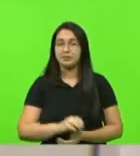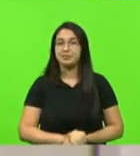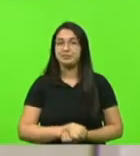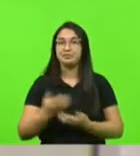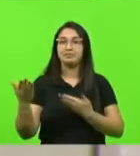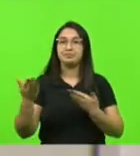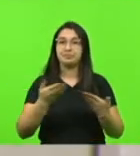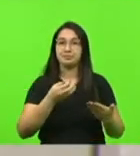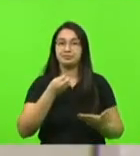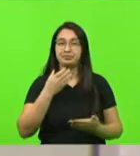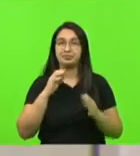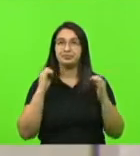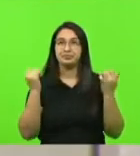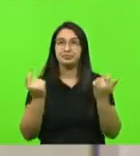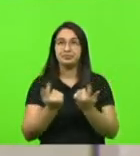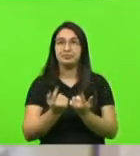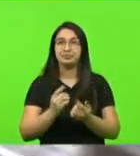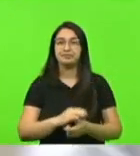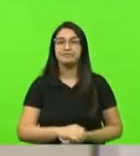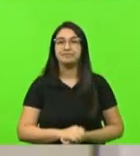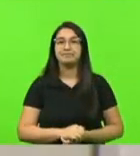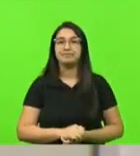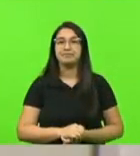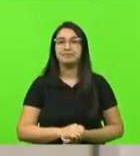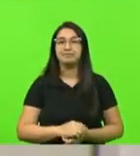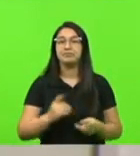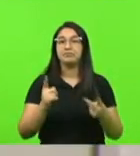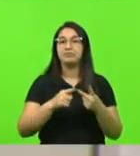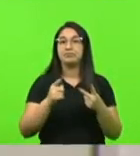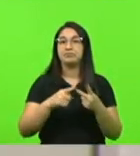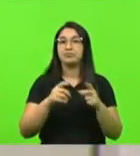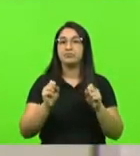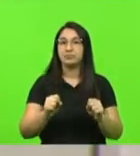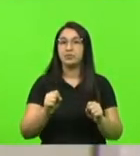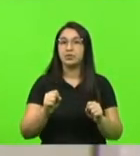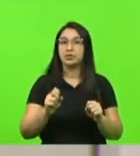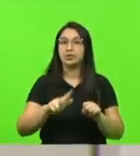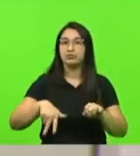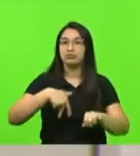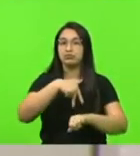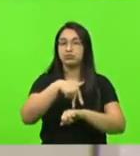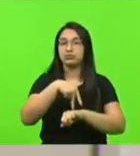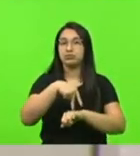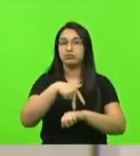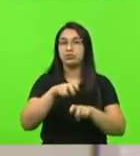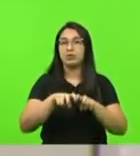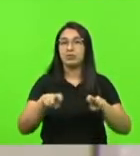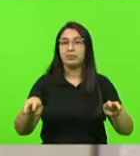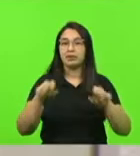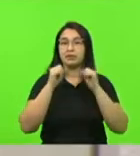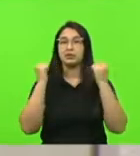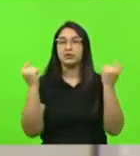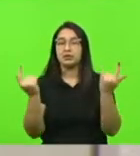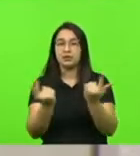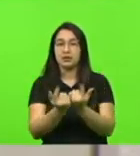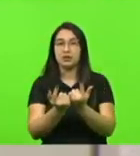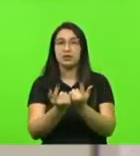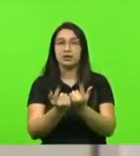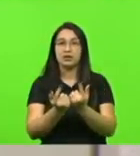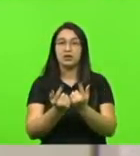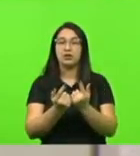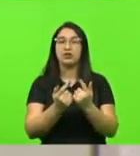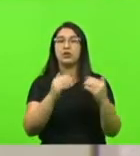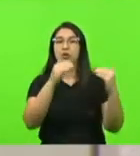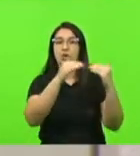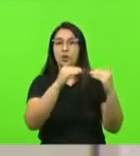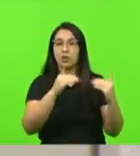Obrigado. Faremos o segundo ato de posse. A mesa da Assembleia Legislativa do Estado de Santa Catarina, em